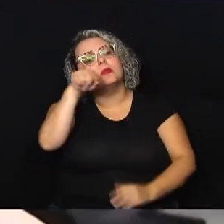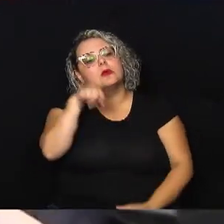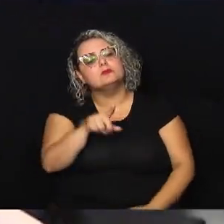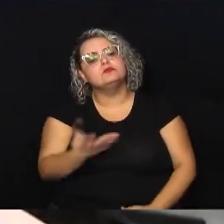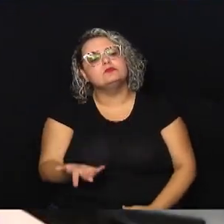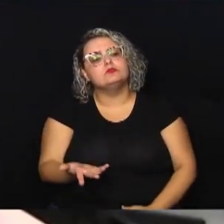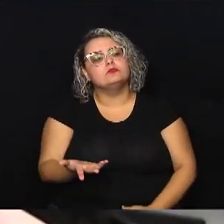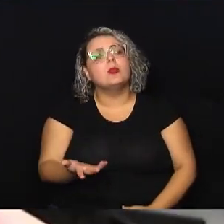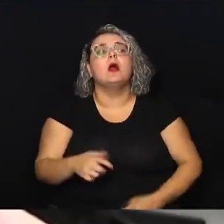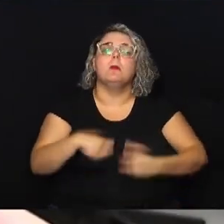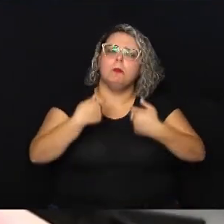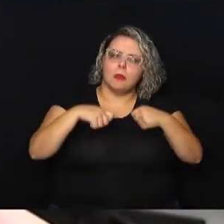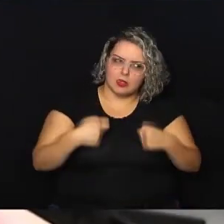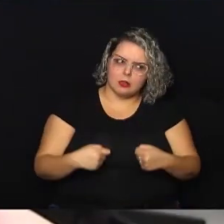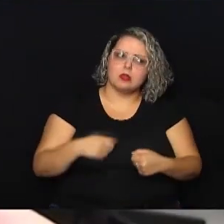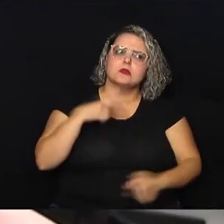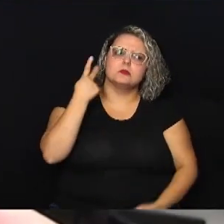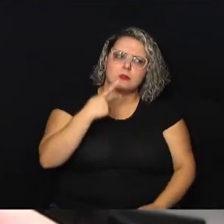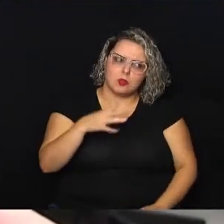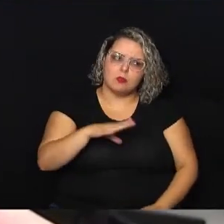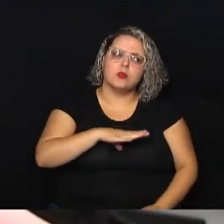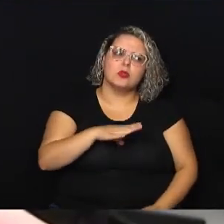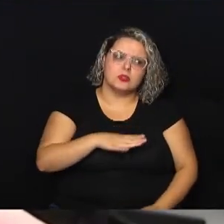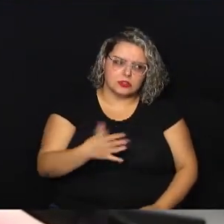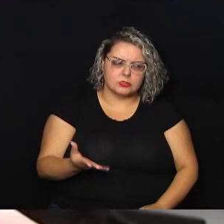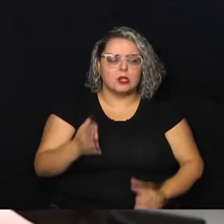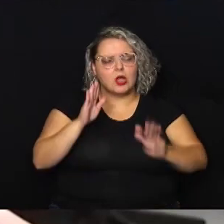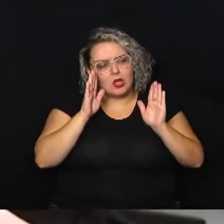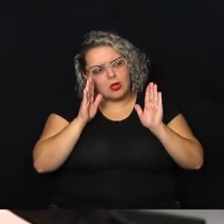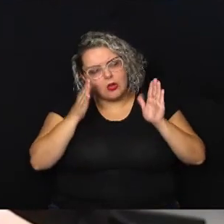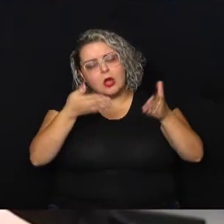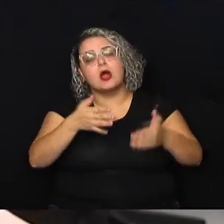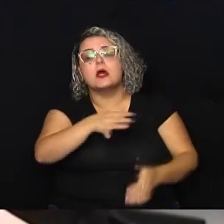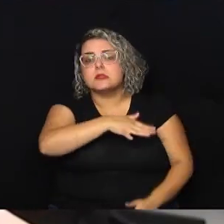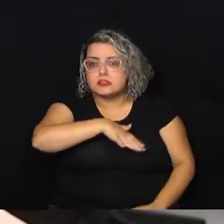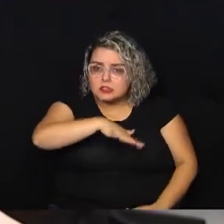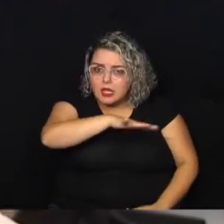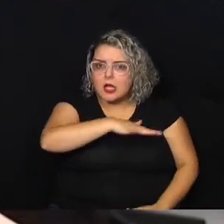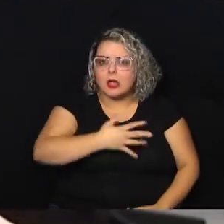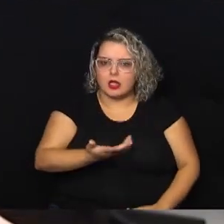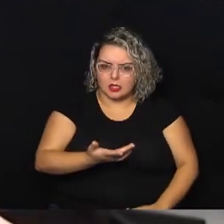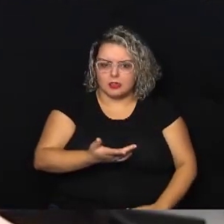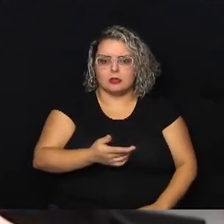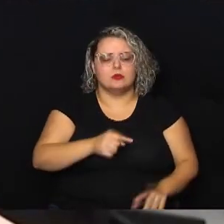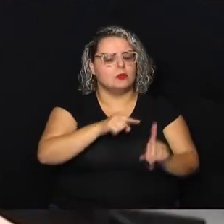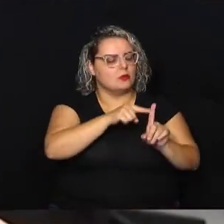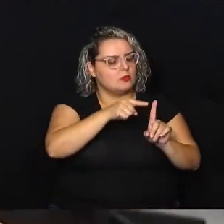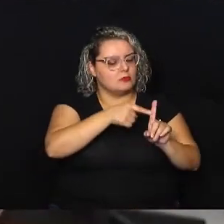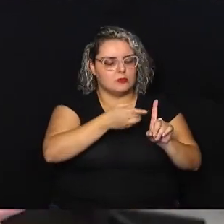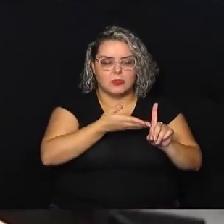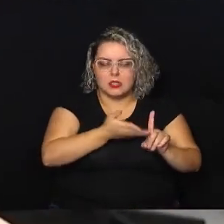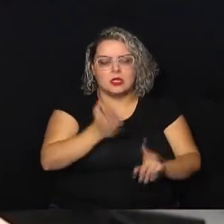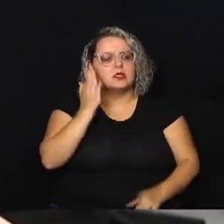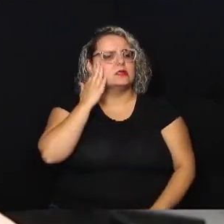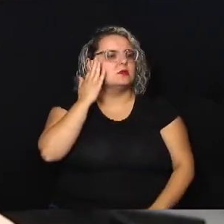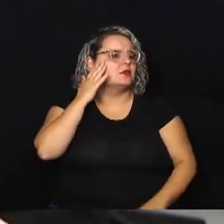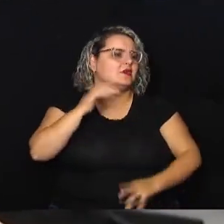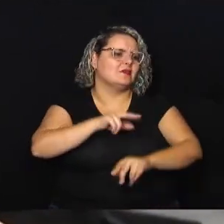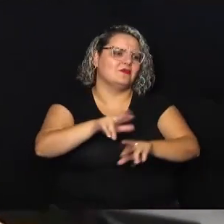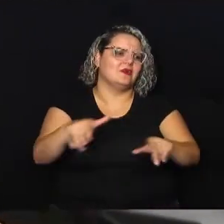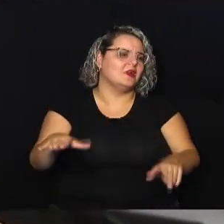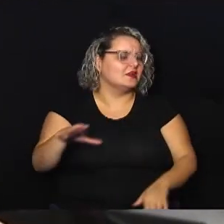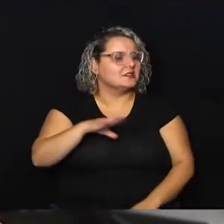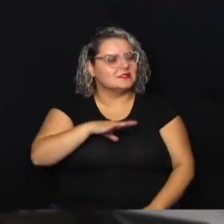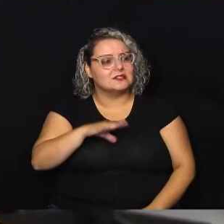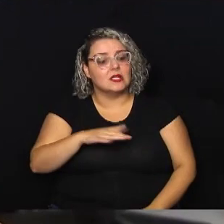de uma política municipal voltada para o parto. Então, a gente sabe que tem muitos municípios que têm casa